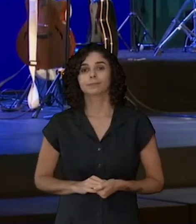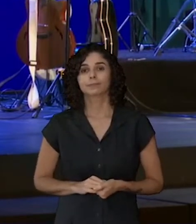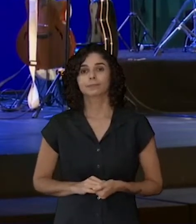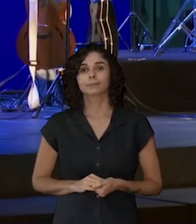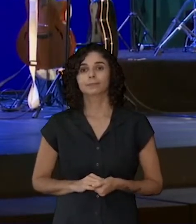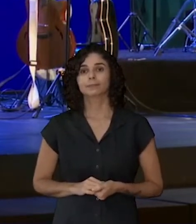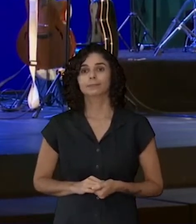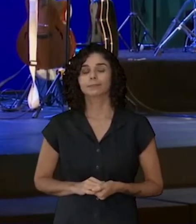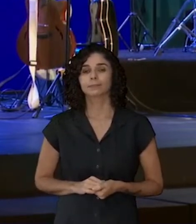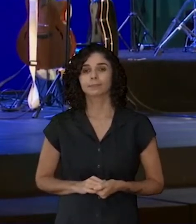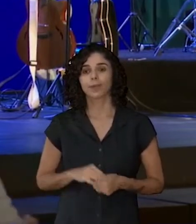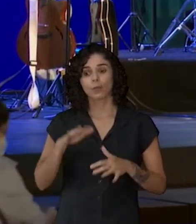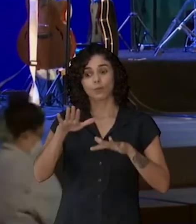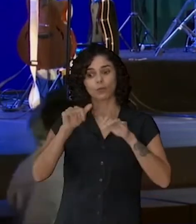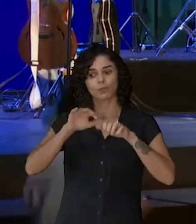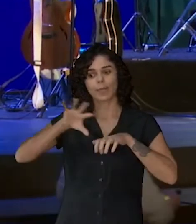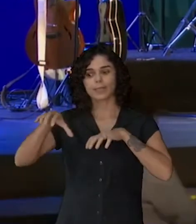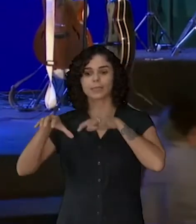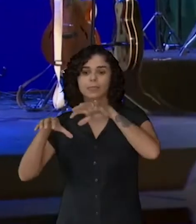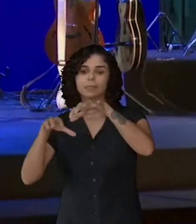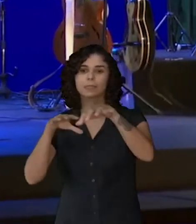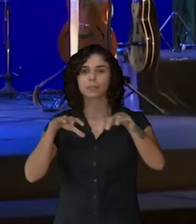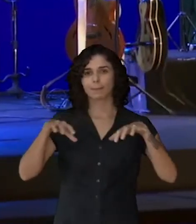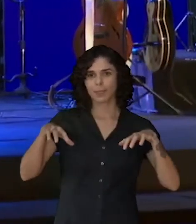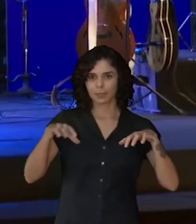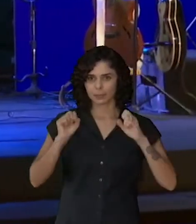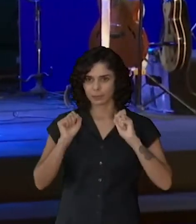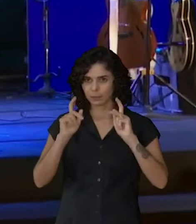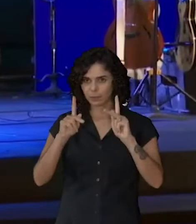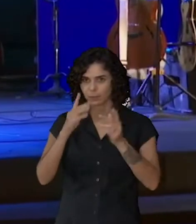E eu vou chamar separadamente, tá?